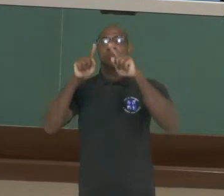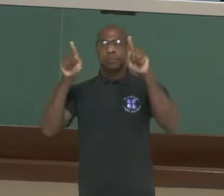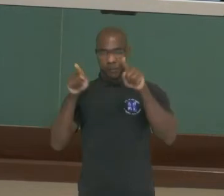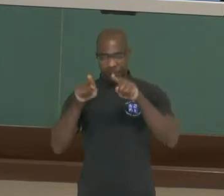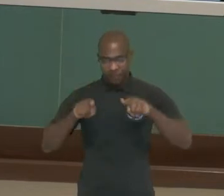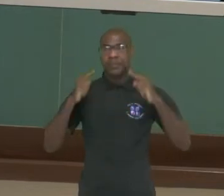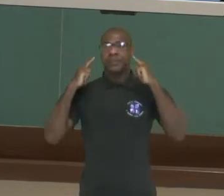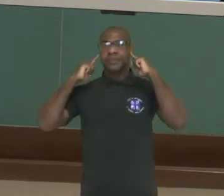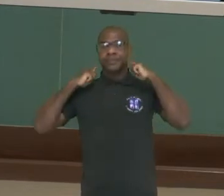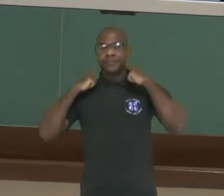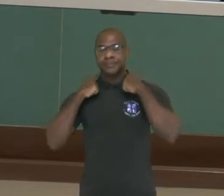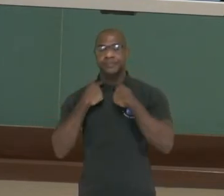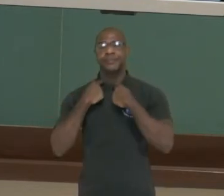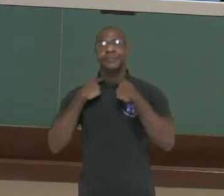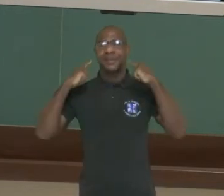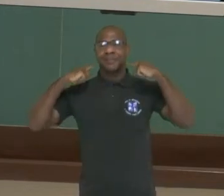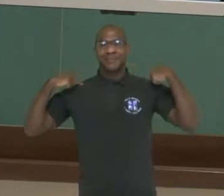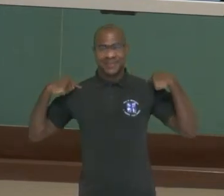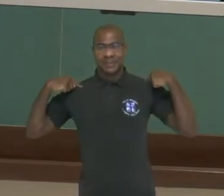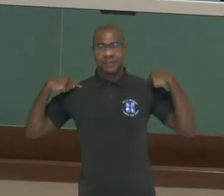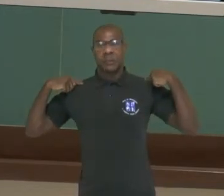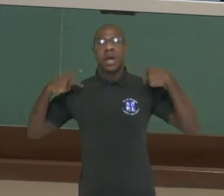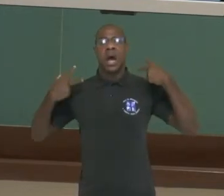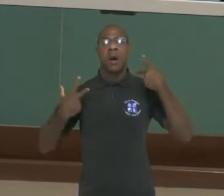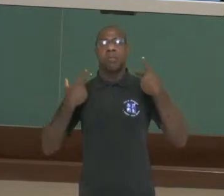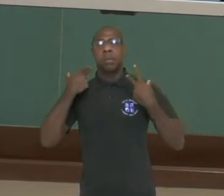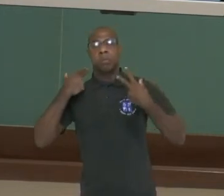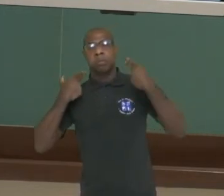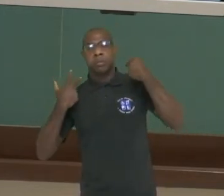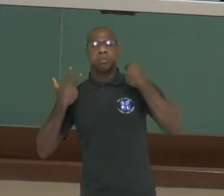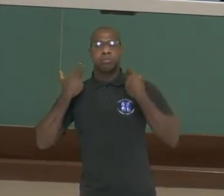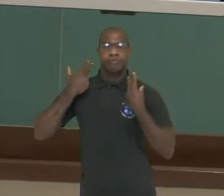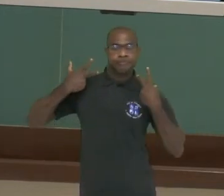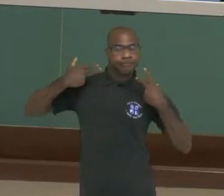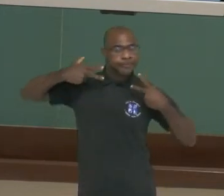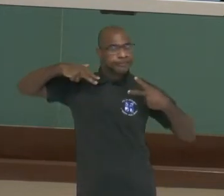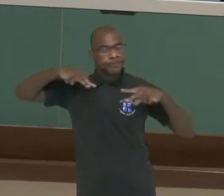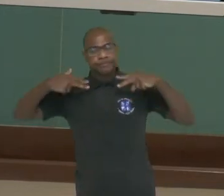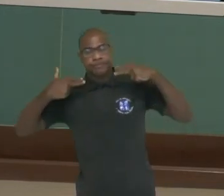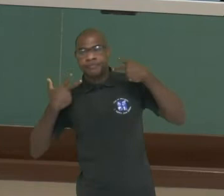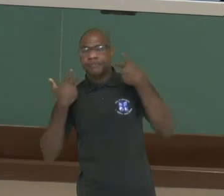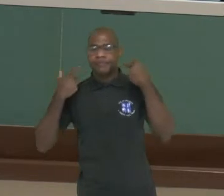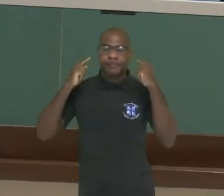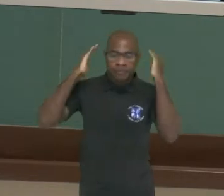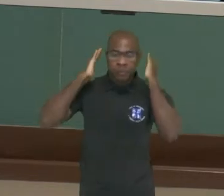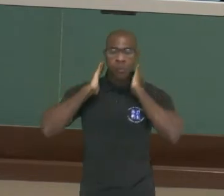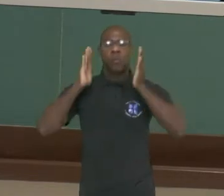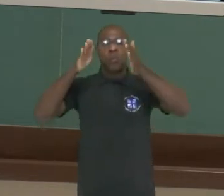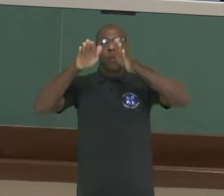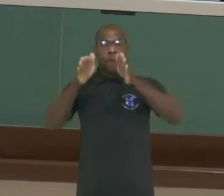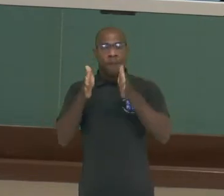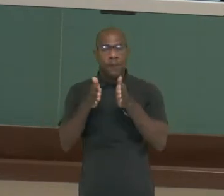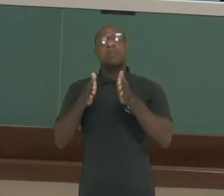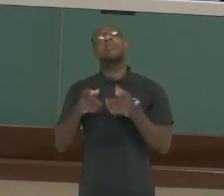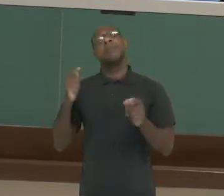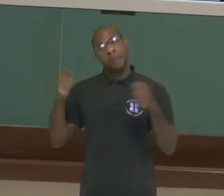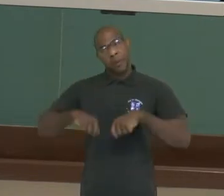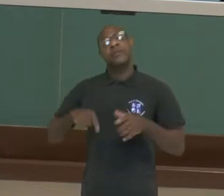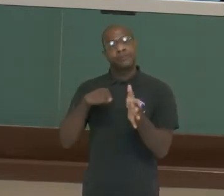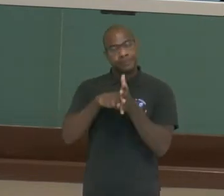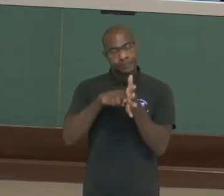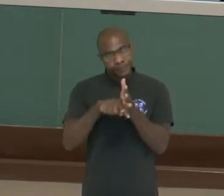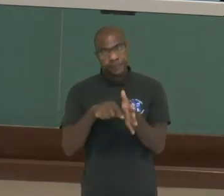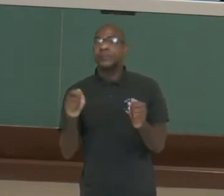ombro. Então, claro que vai variar de caso para caso, né? Então, todos os casos devem ser